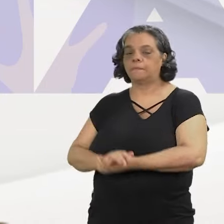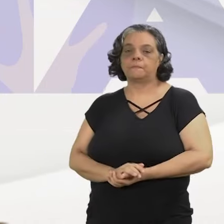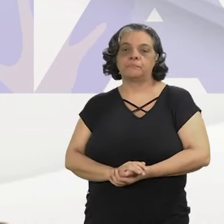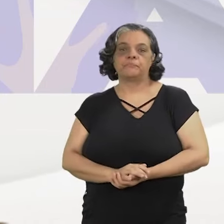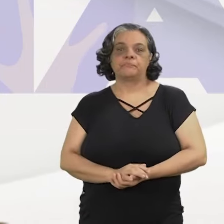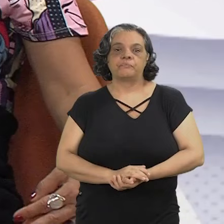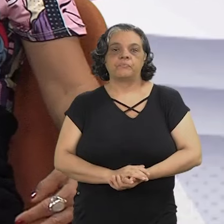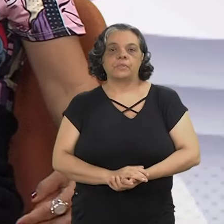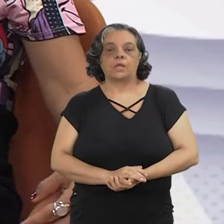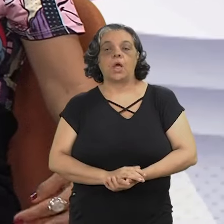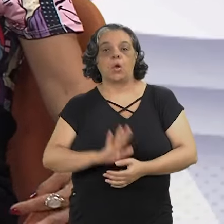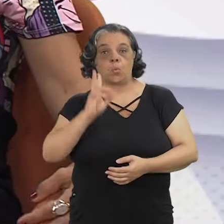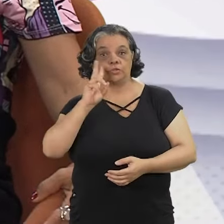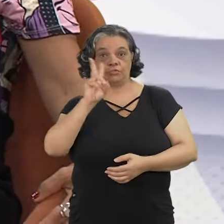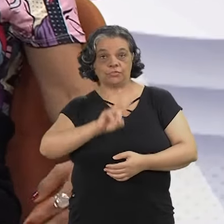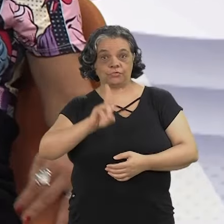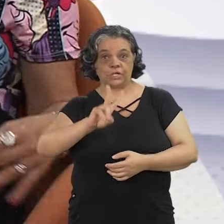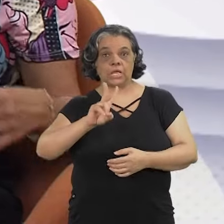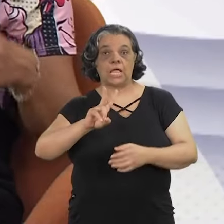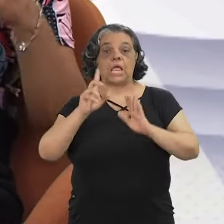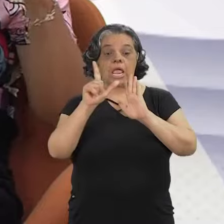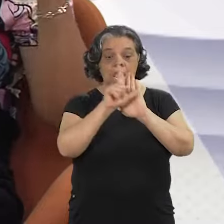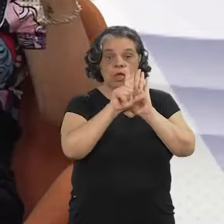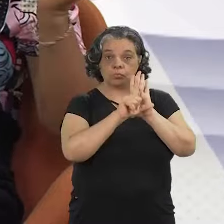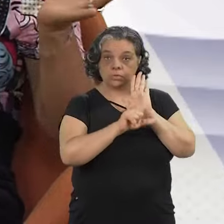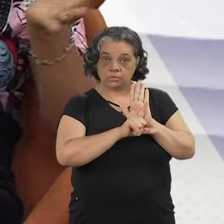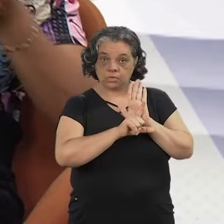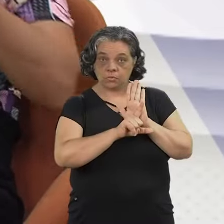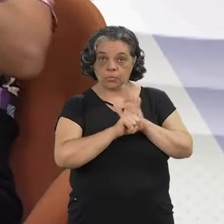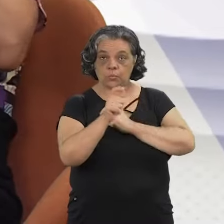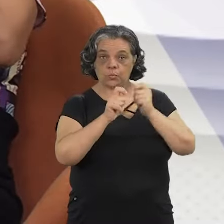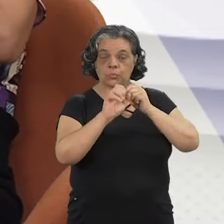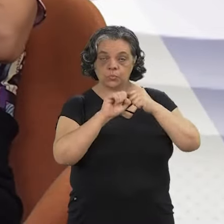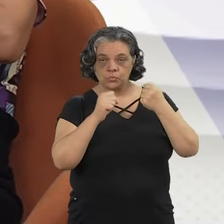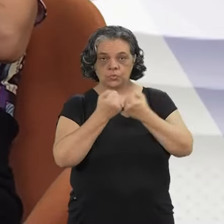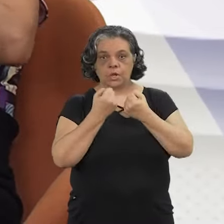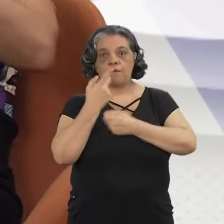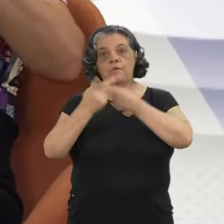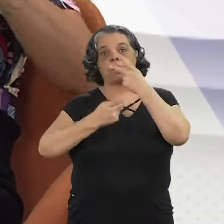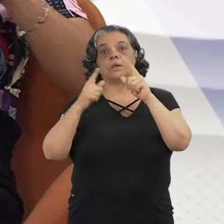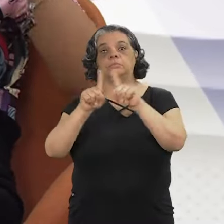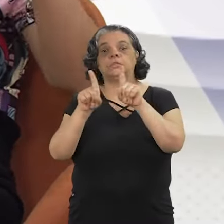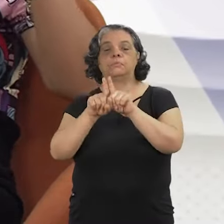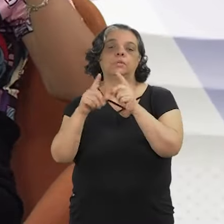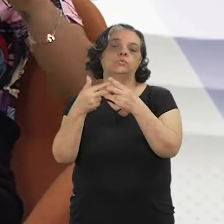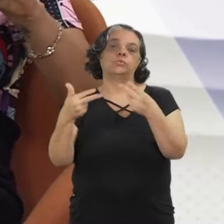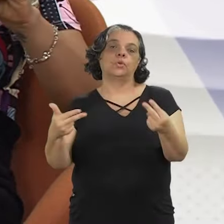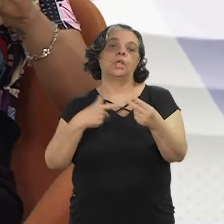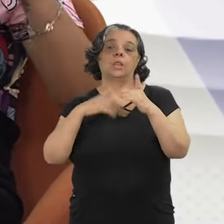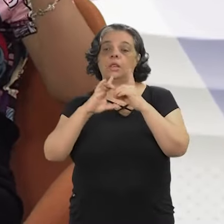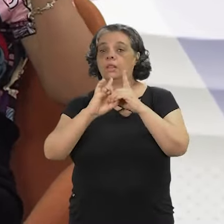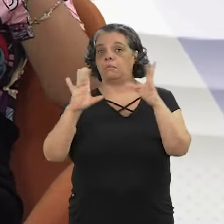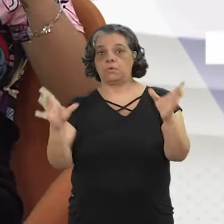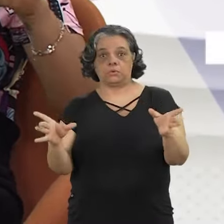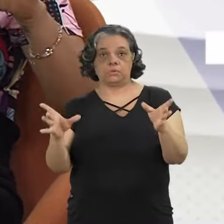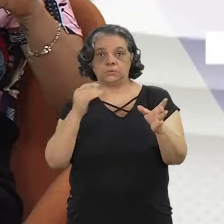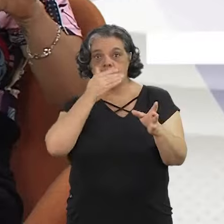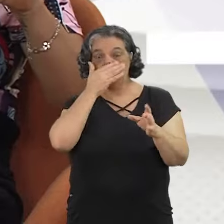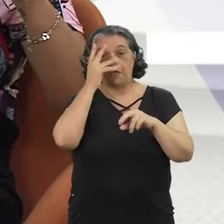quer começar professora vamos lá Olha quando a gente fala de regulação e de controle social a gente tá falando de instrumentos